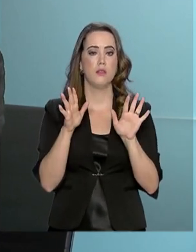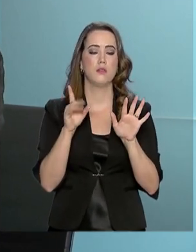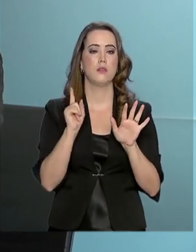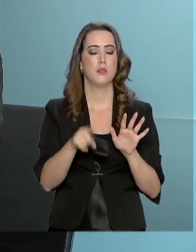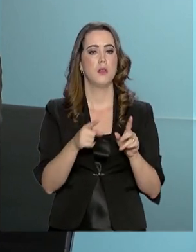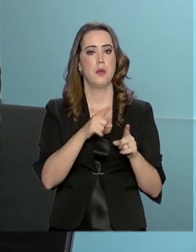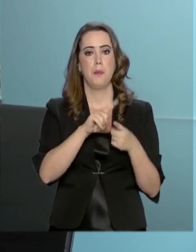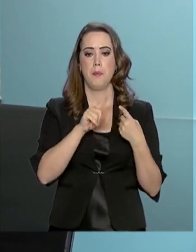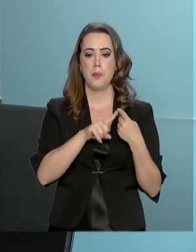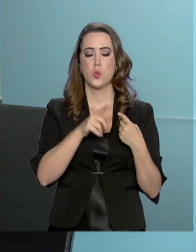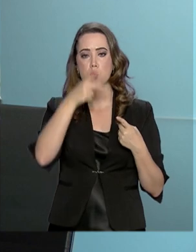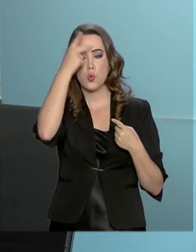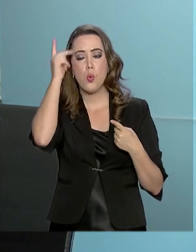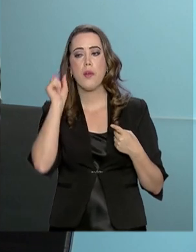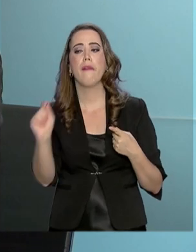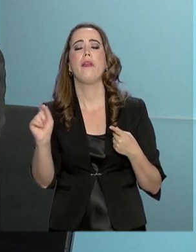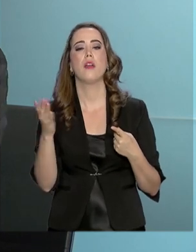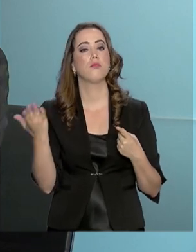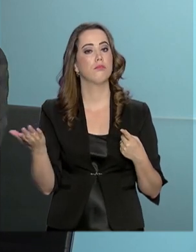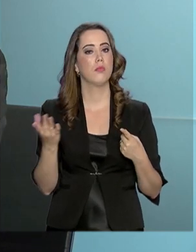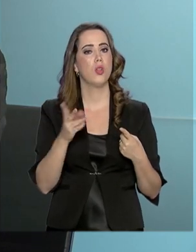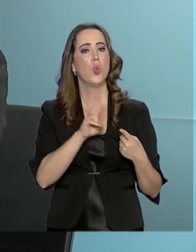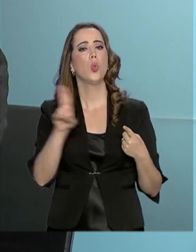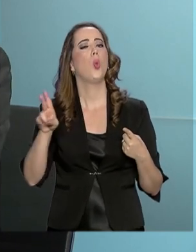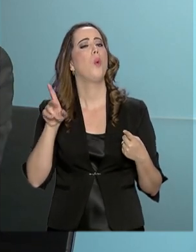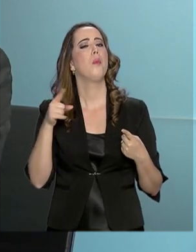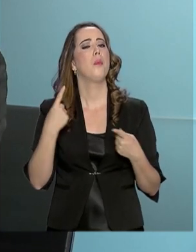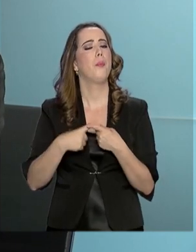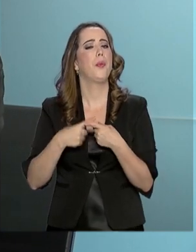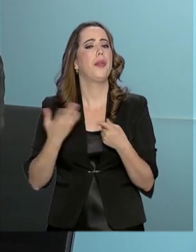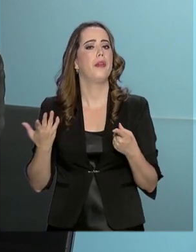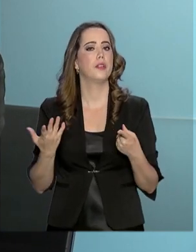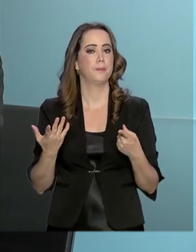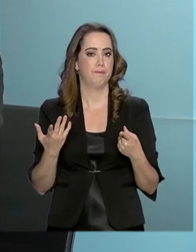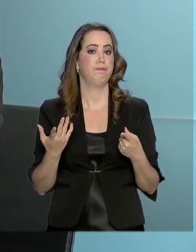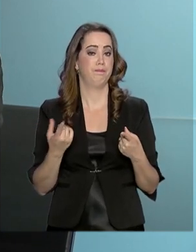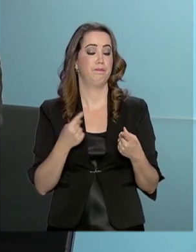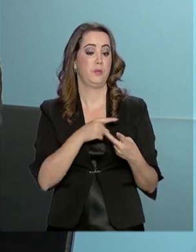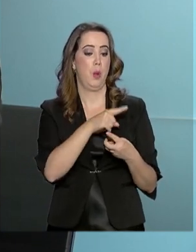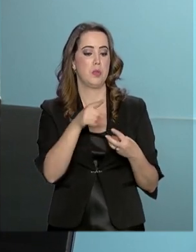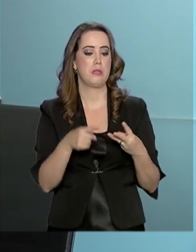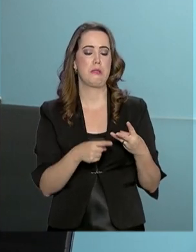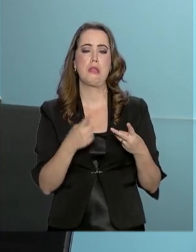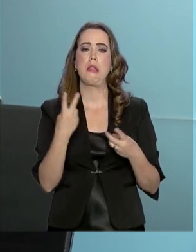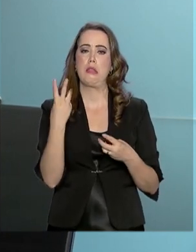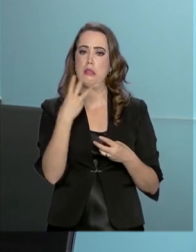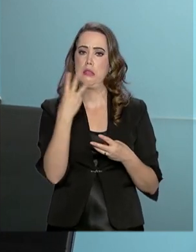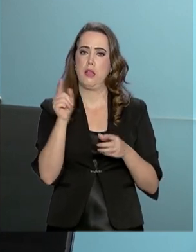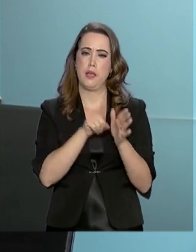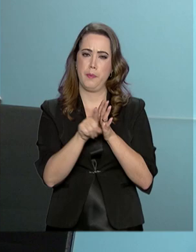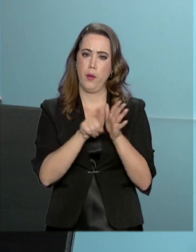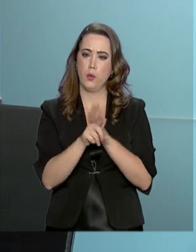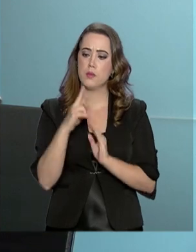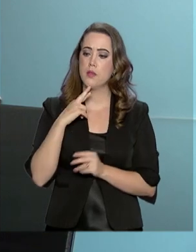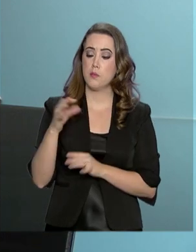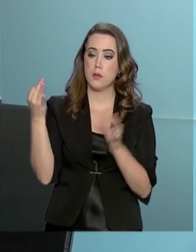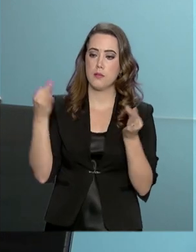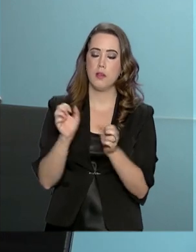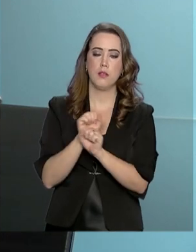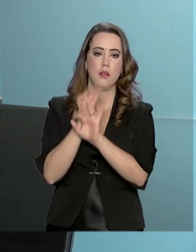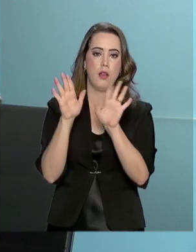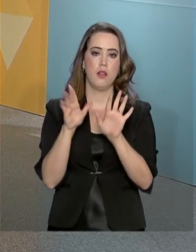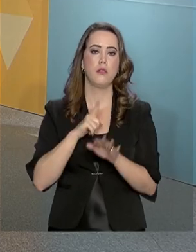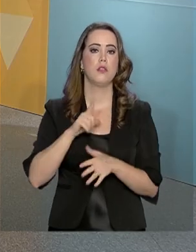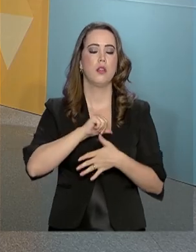Informações, quem está indo ali, em nome de quem, com que objetivo. Esse é o grande ponto. A gente tem,